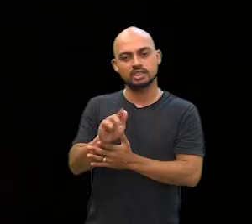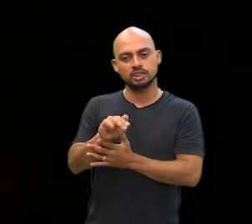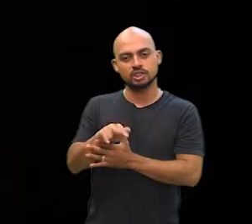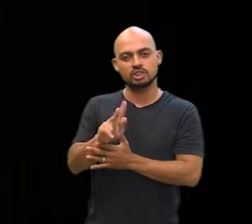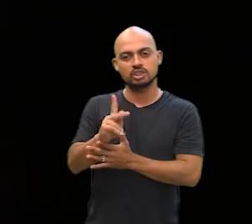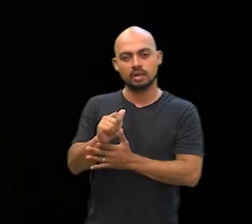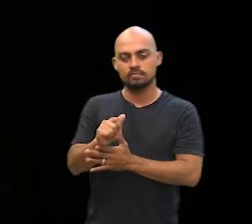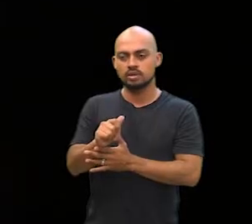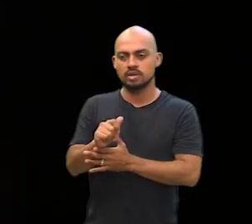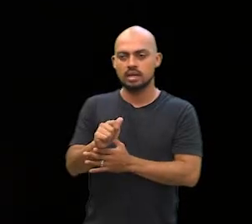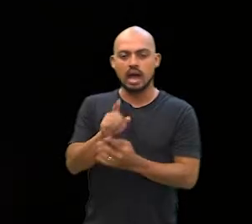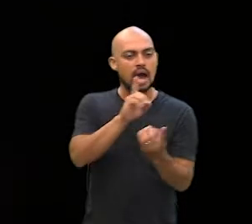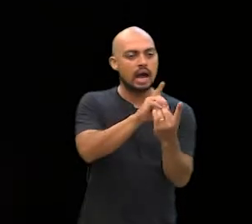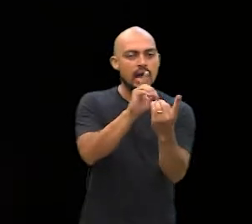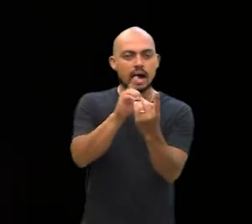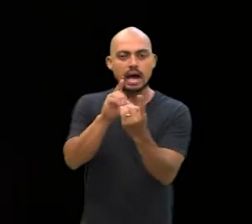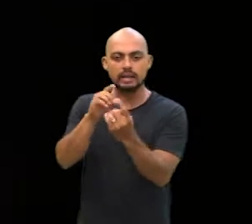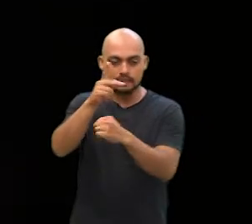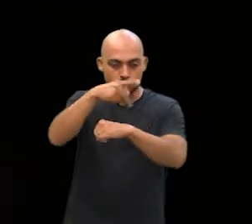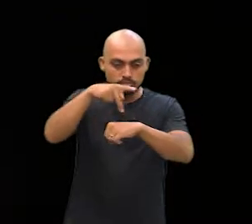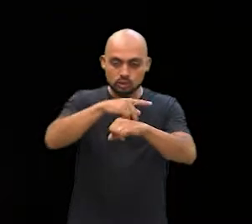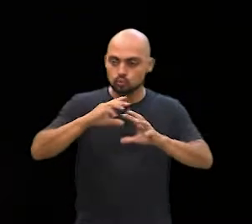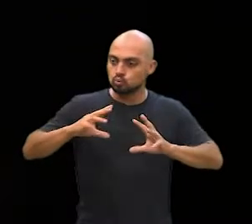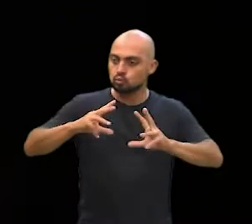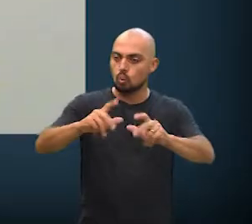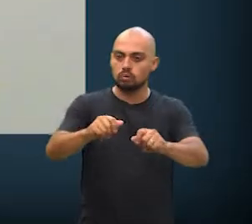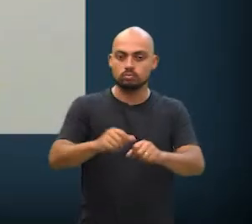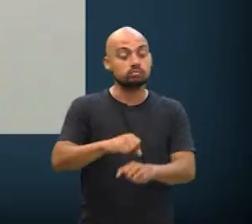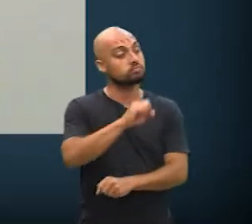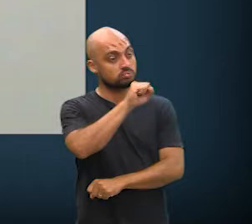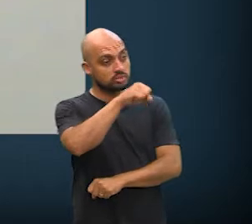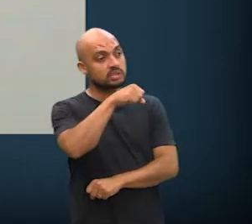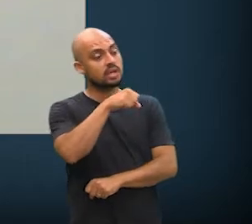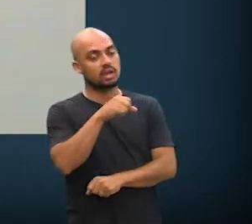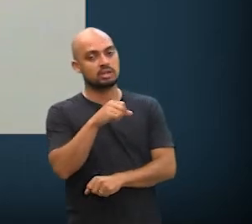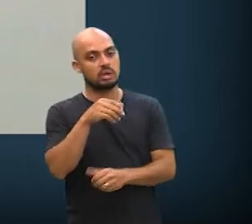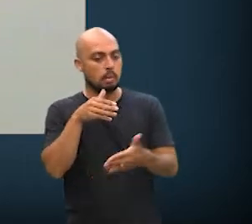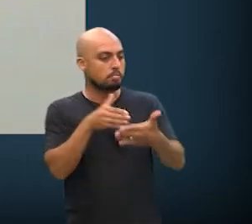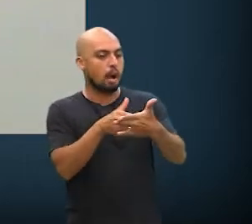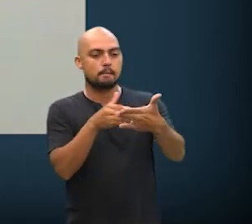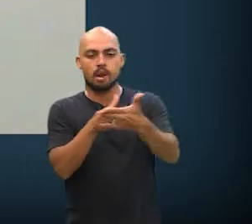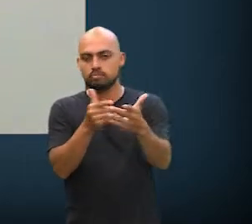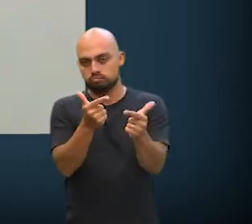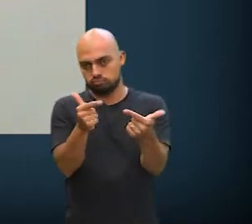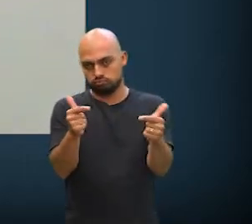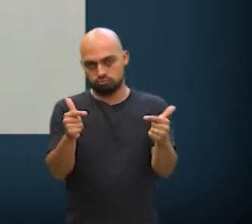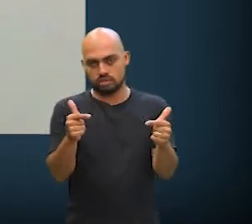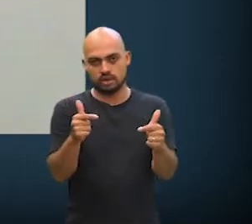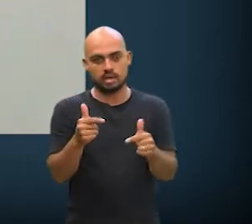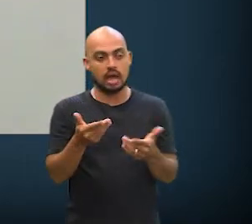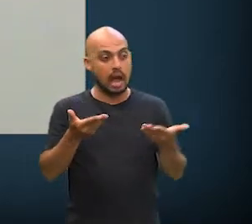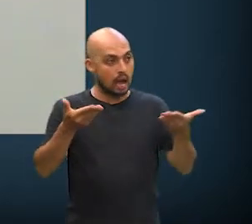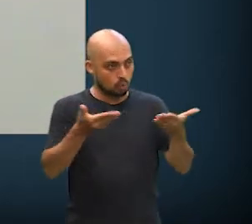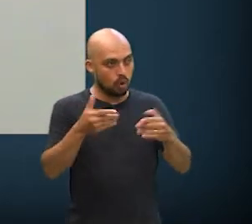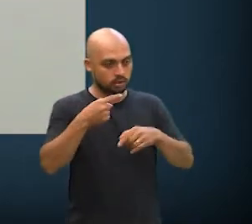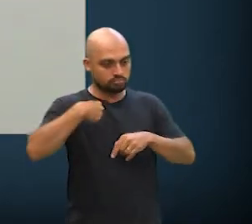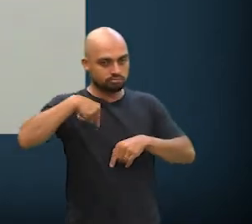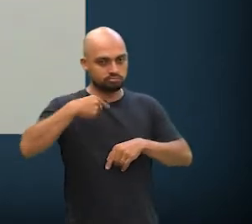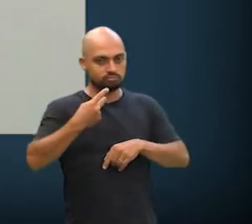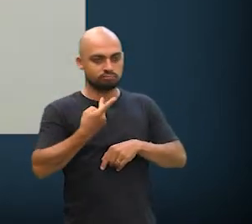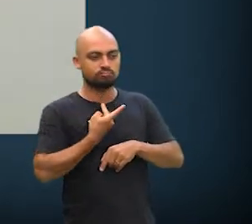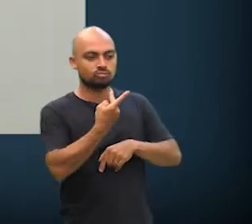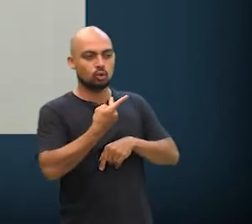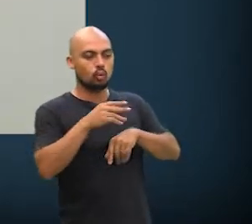todo. Exato, a gente não tem restrição territorial. Então, enquanto a gente está aqui conversando,